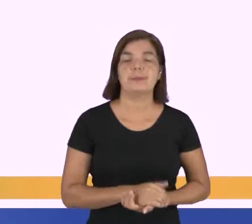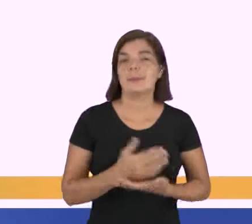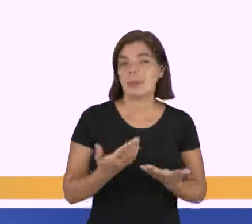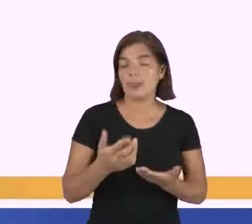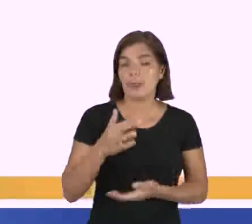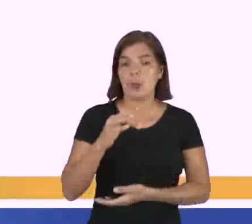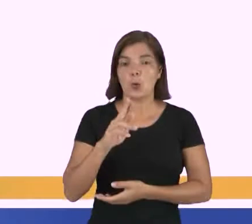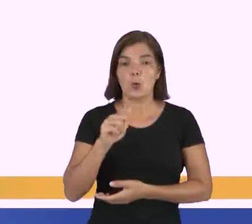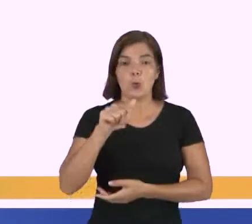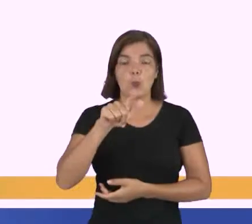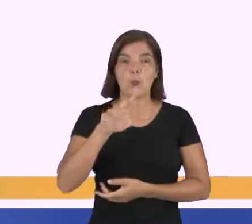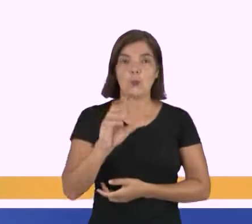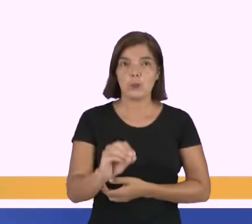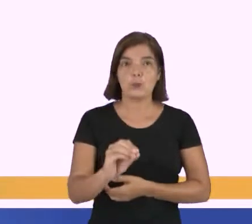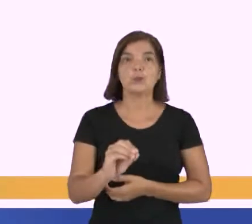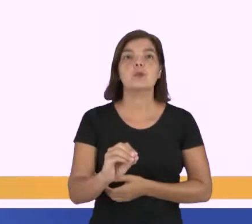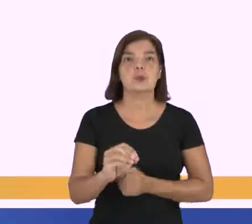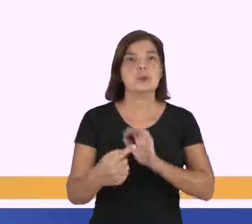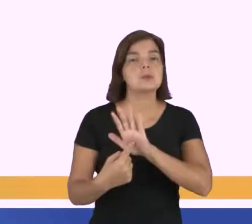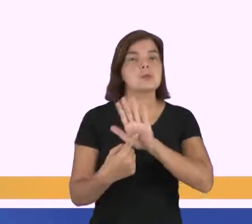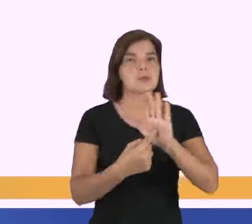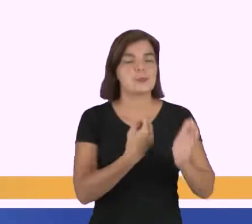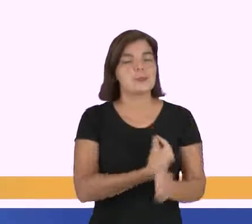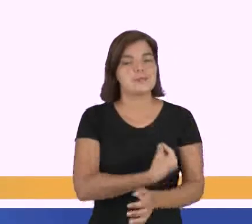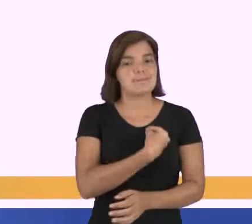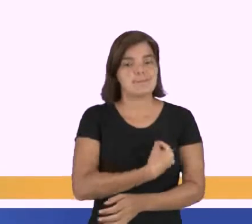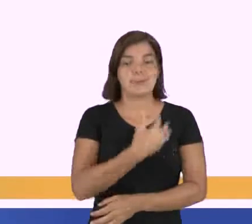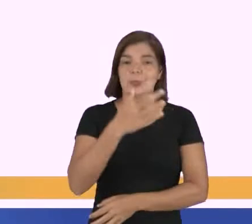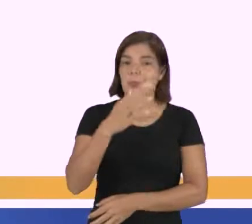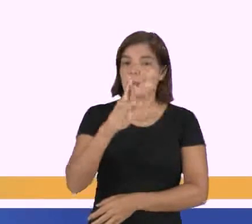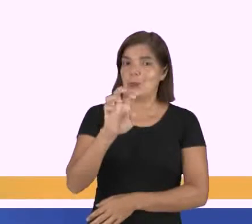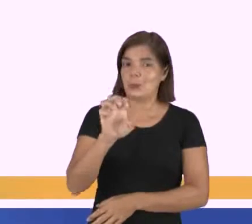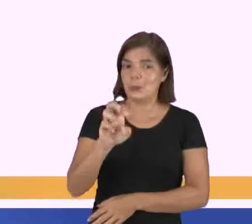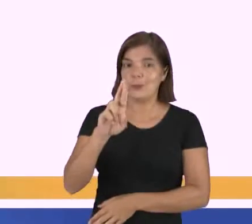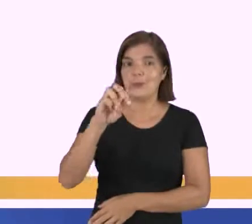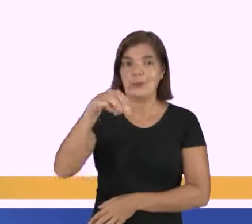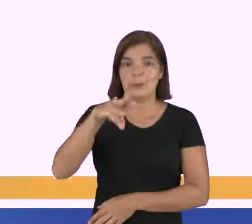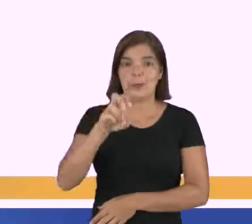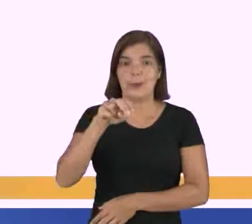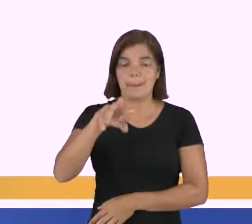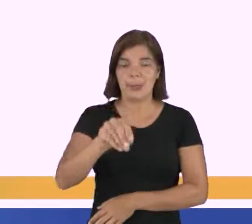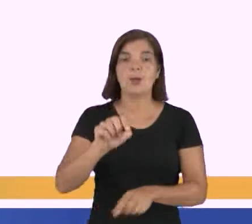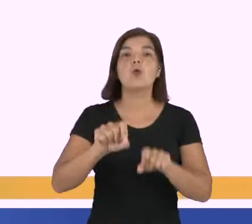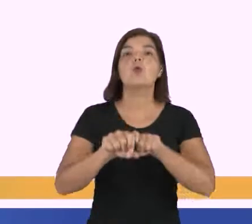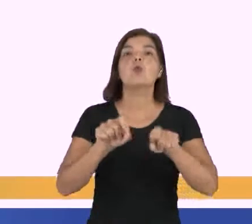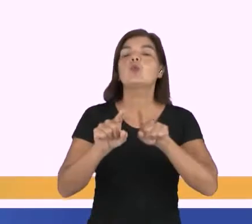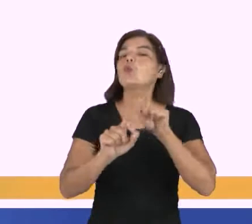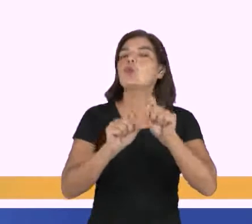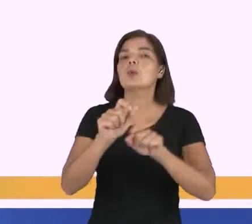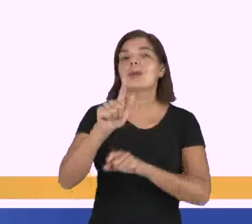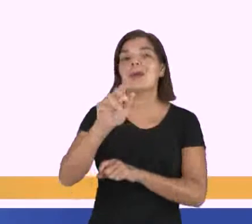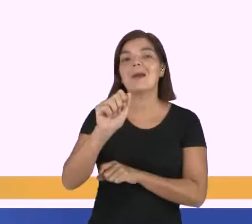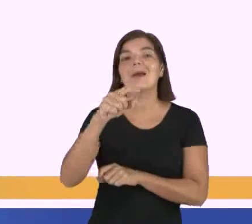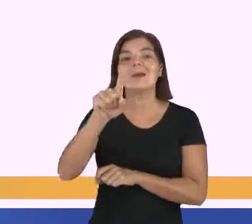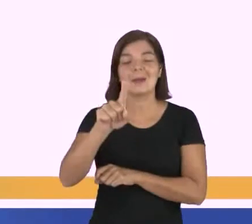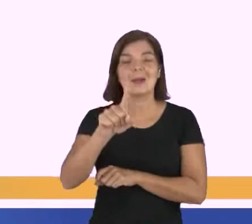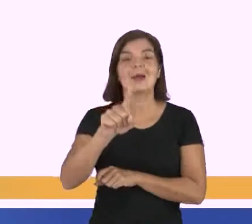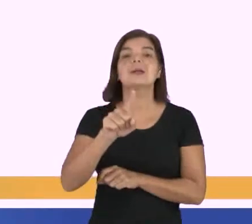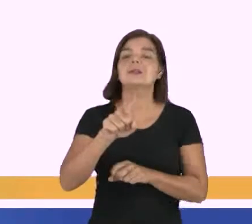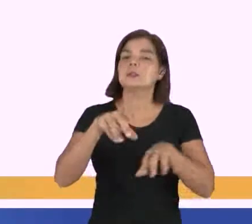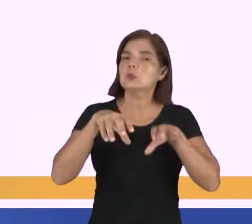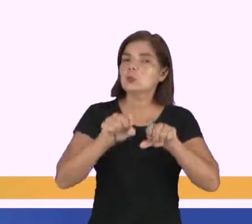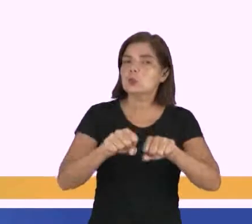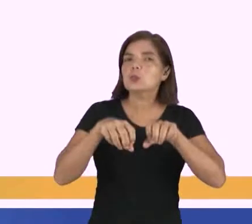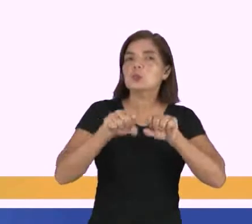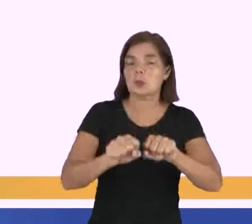Nesse caso aí, isso acontece porque o fungo presente no fermento vai produzir gás carbônico que vai formar bolhas na